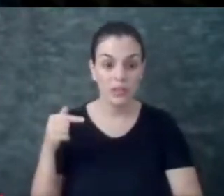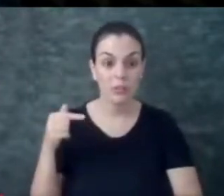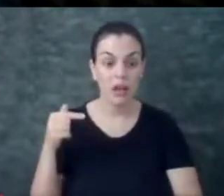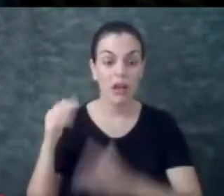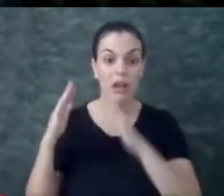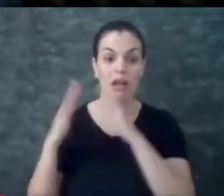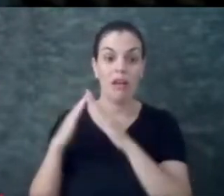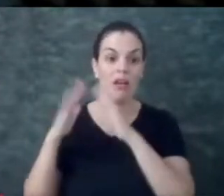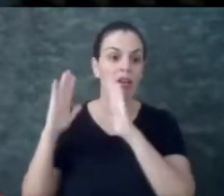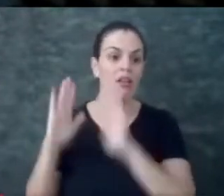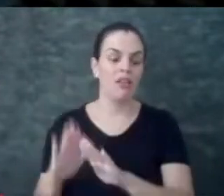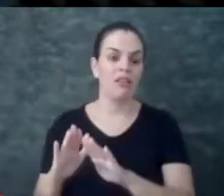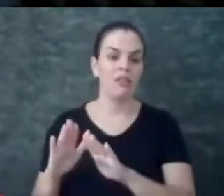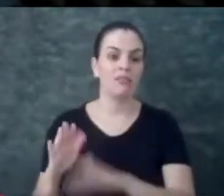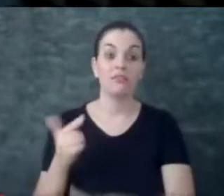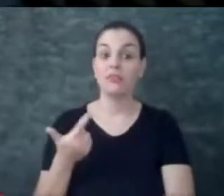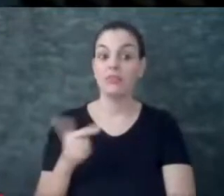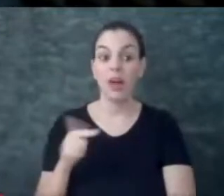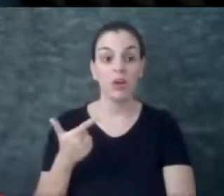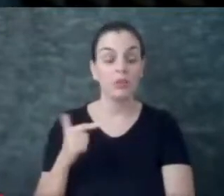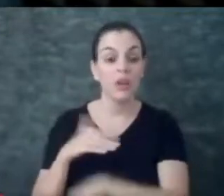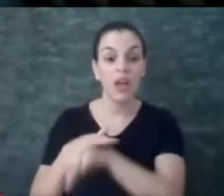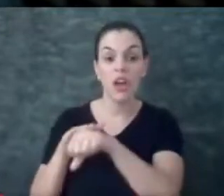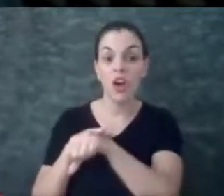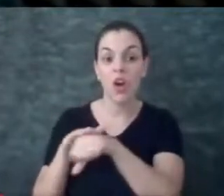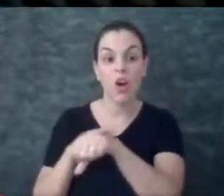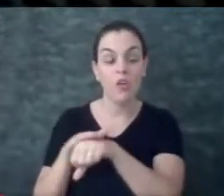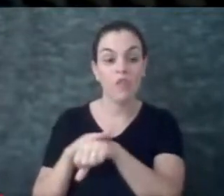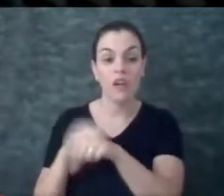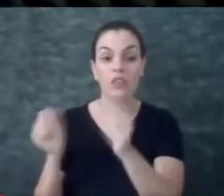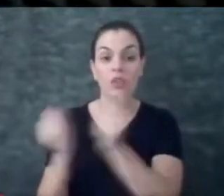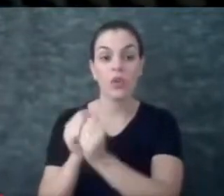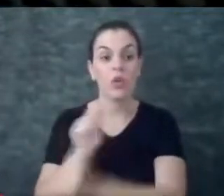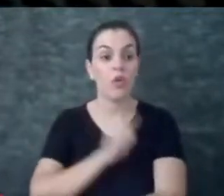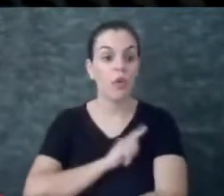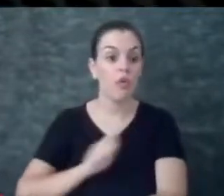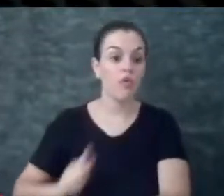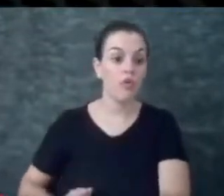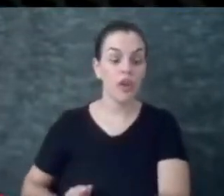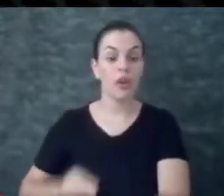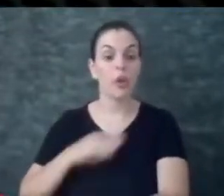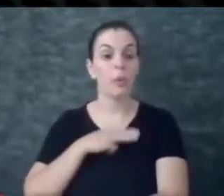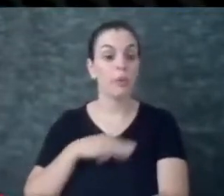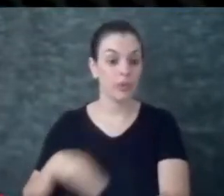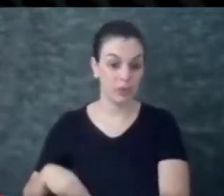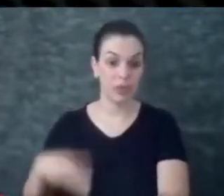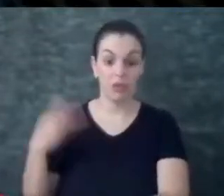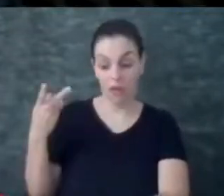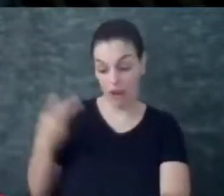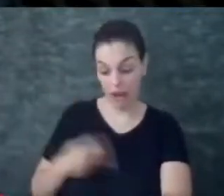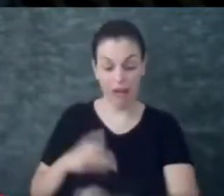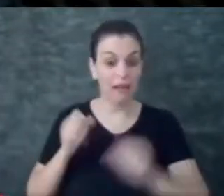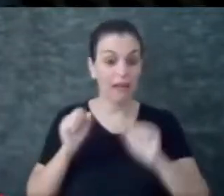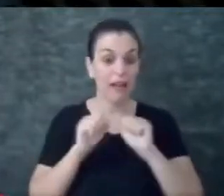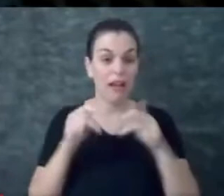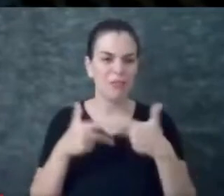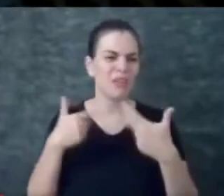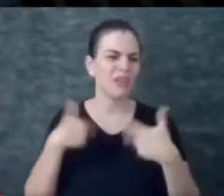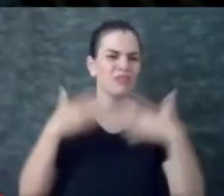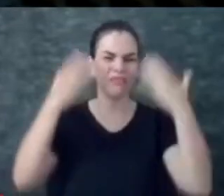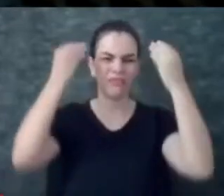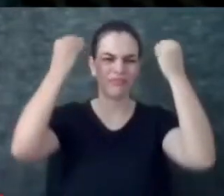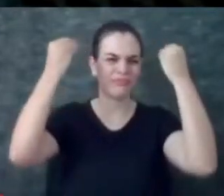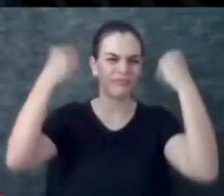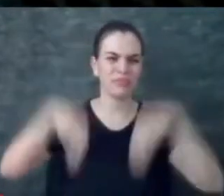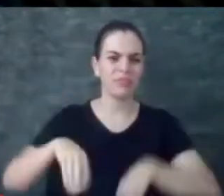sem que tenha havido uma conversa efetiva do governo Municipal com esta câmera Eu já desisti de pedir ao prefeito que